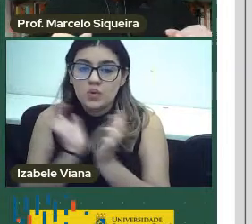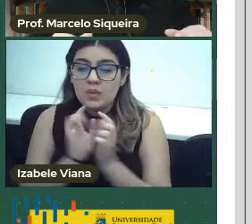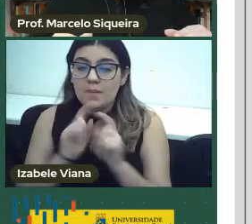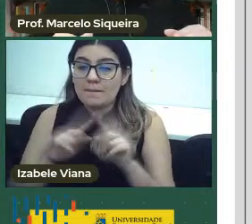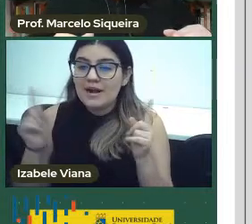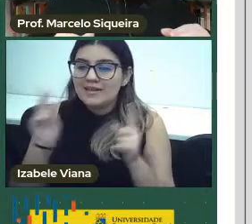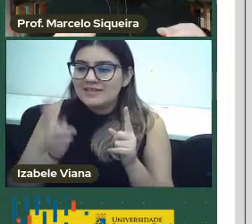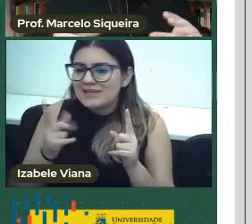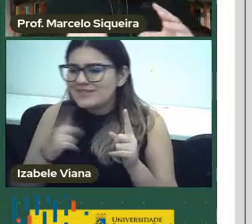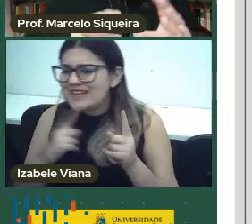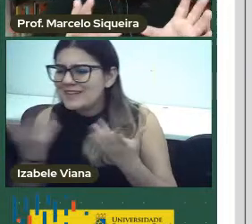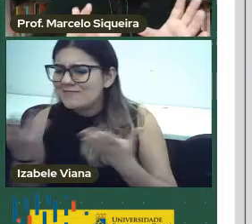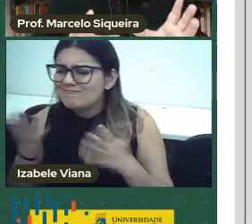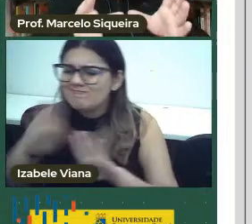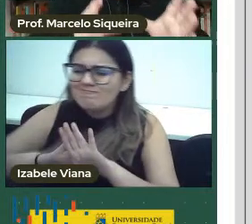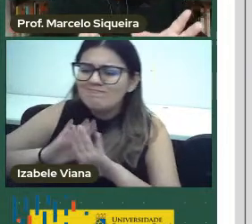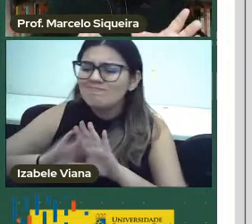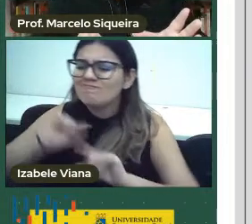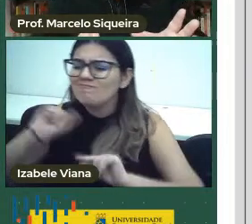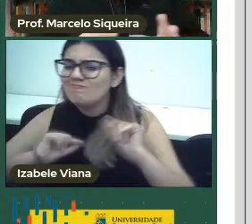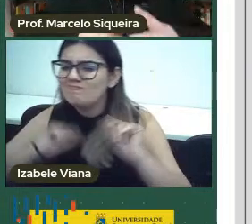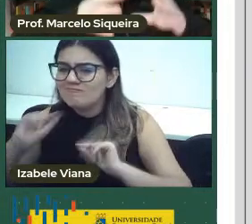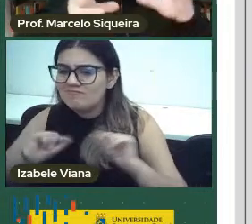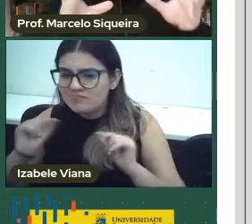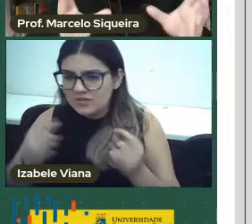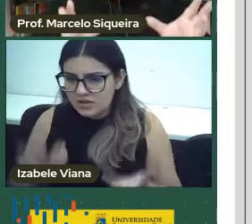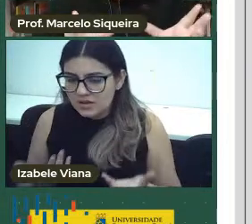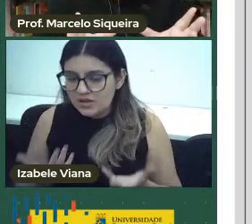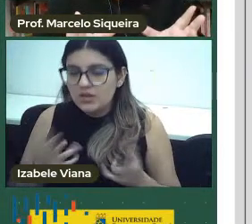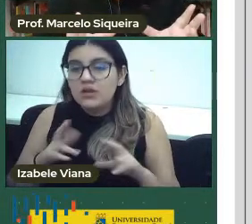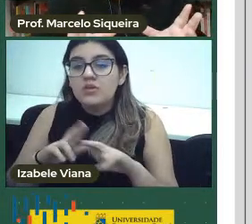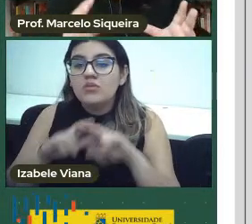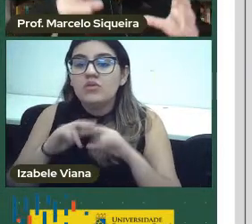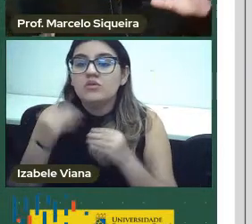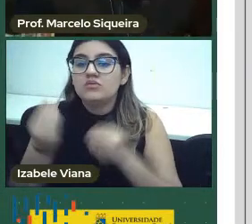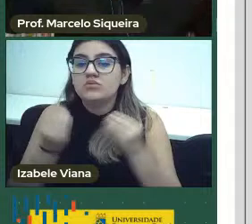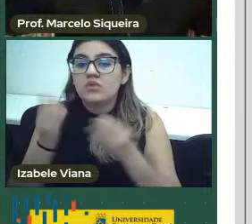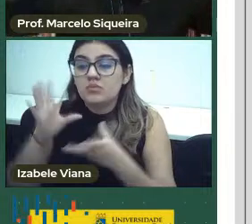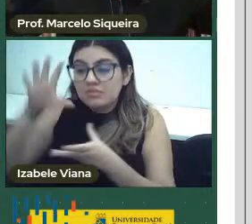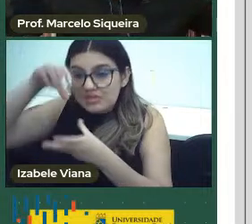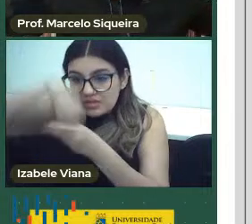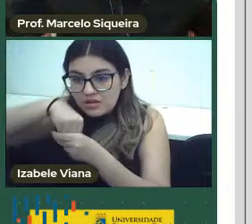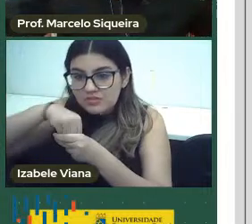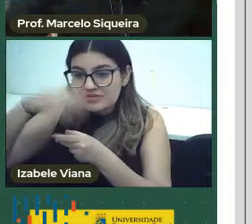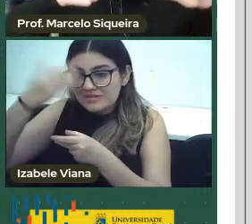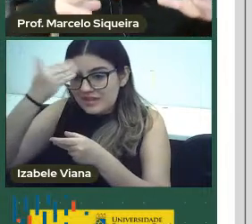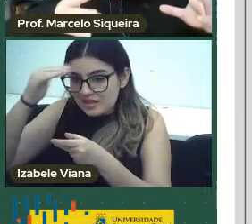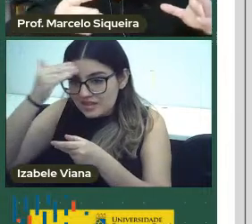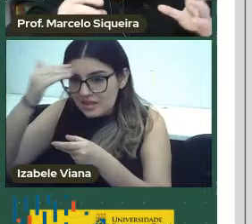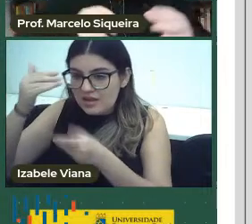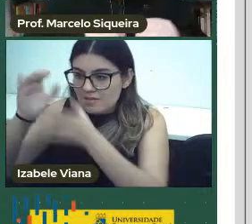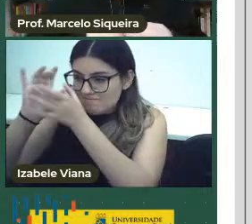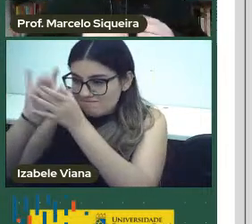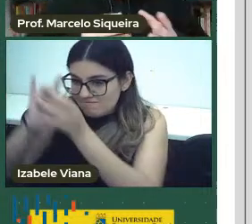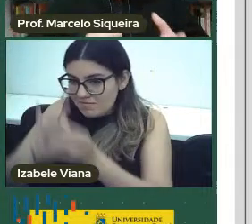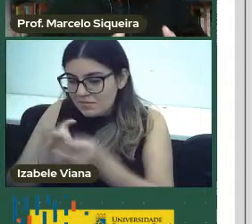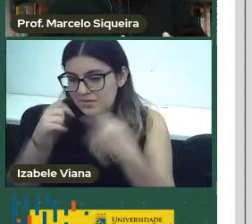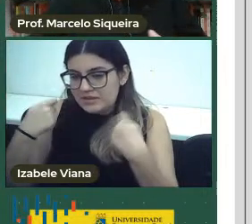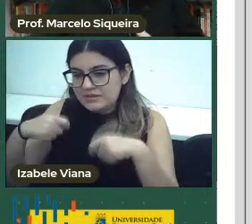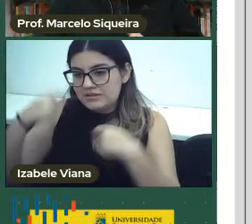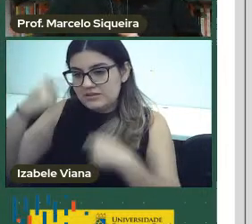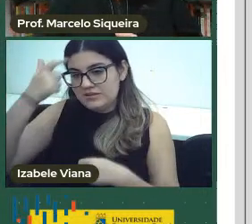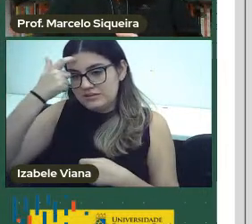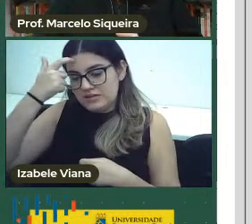lacunas. Então, para eu compreender aquele documento dentro do seu conjunto, eu tenho que perceber sua estrutura, suas funções,